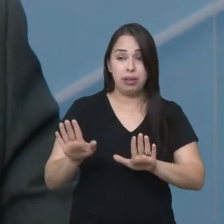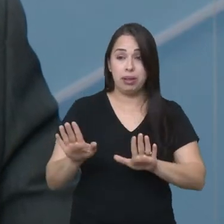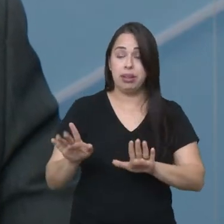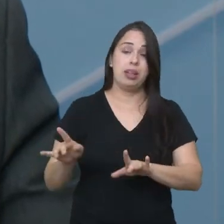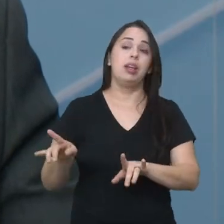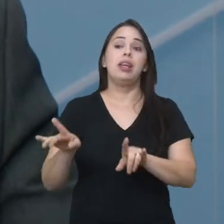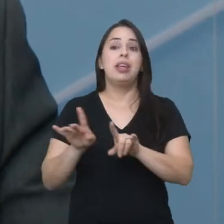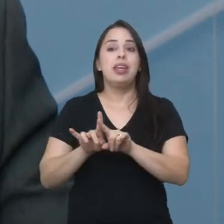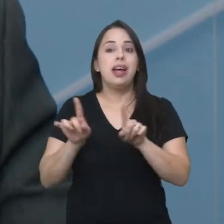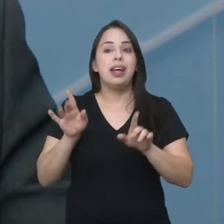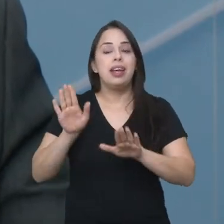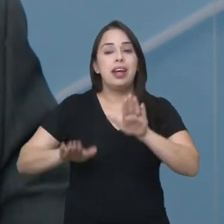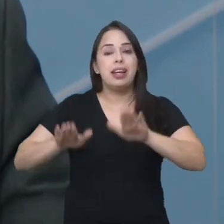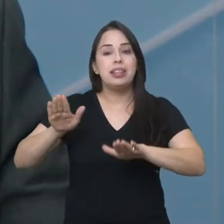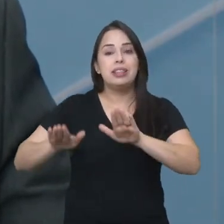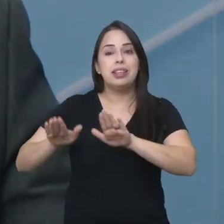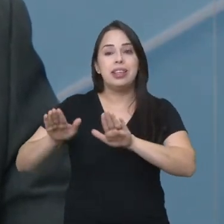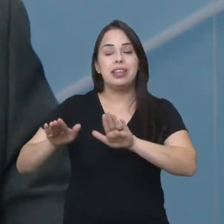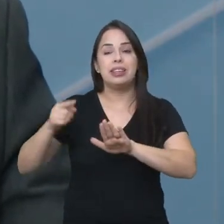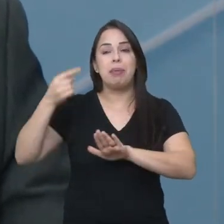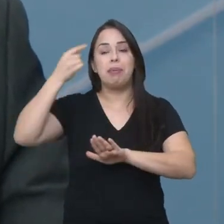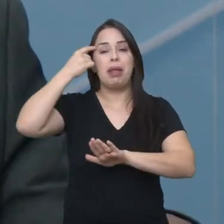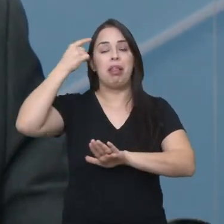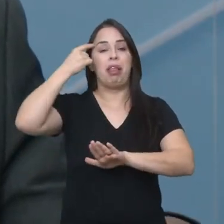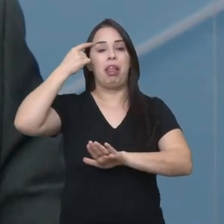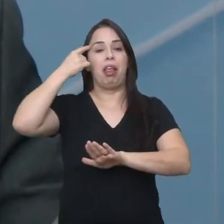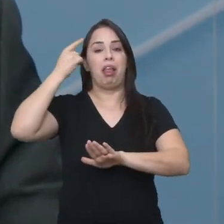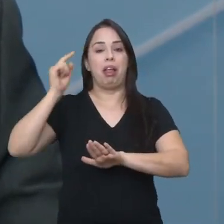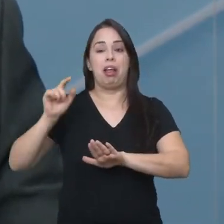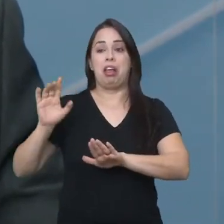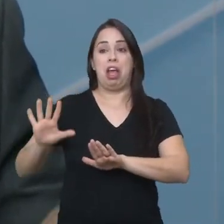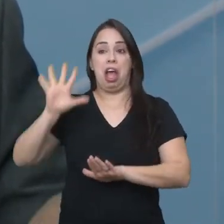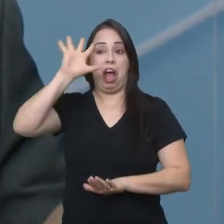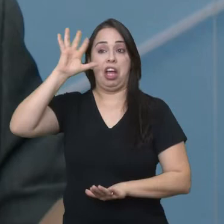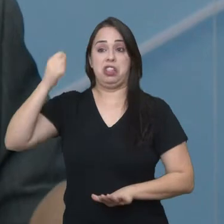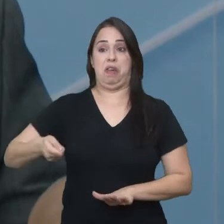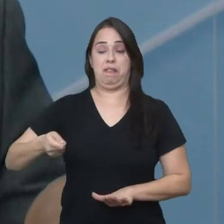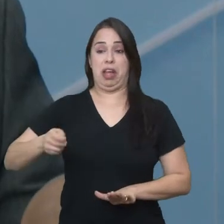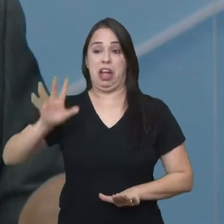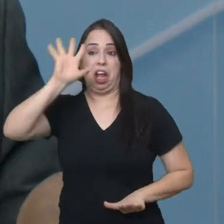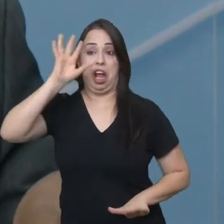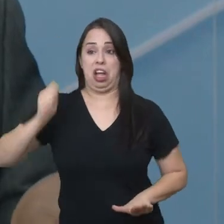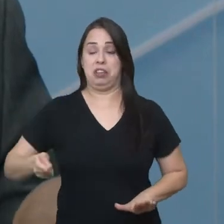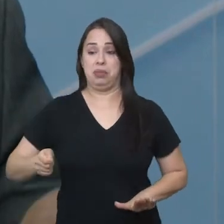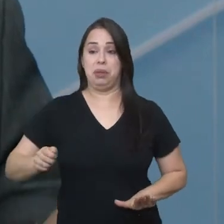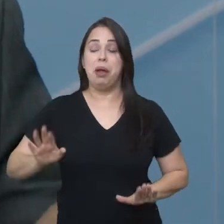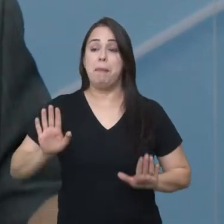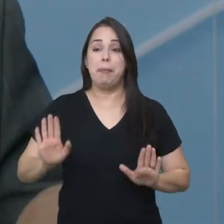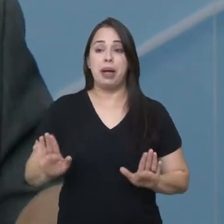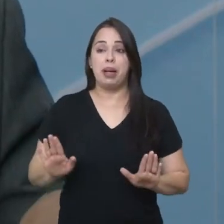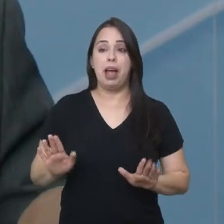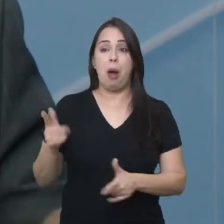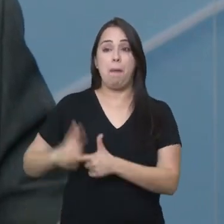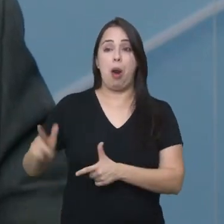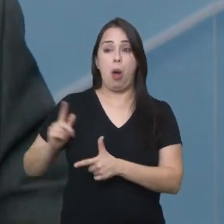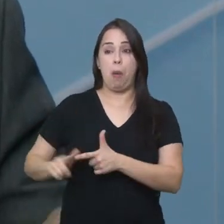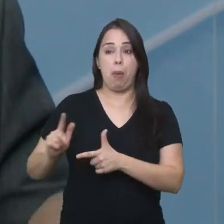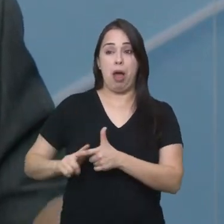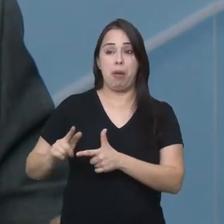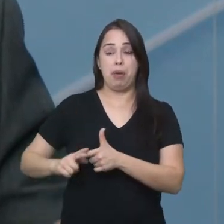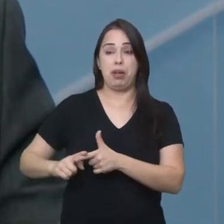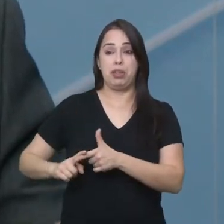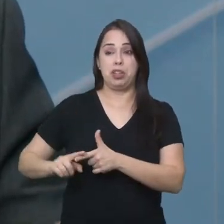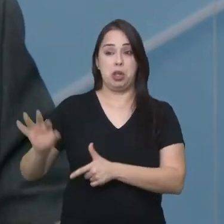apresenta a face repressora, né? Quer resolver isso como se fosse um problema de